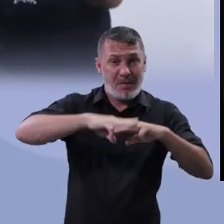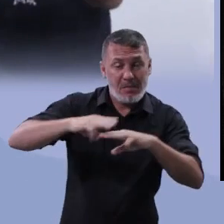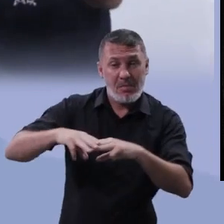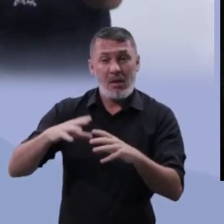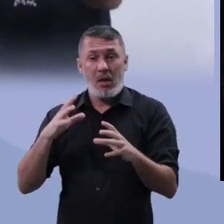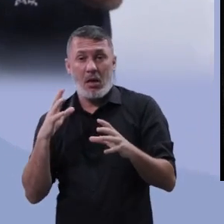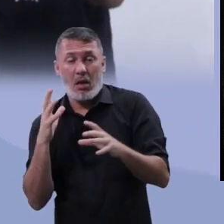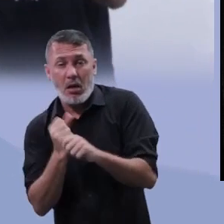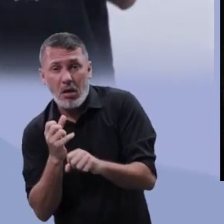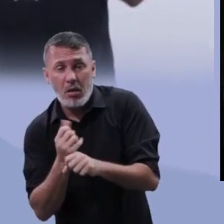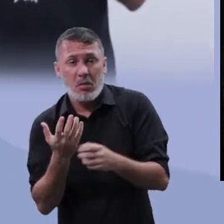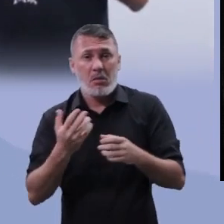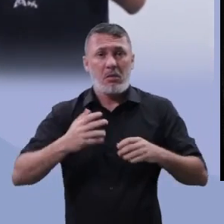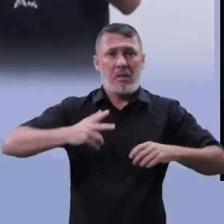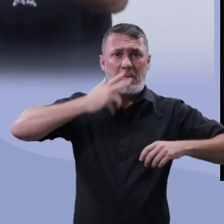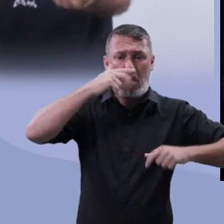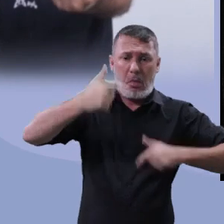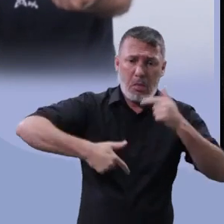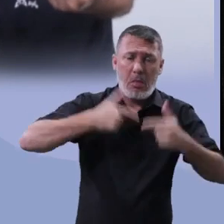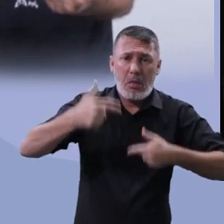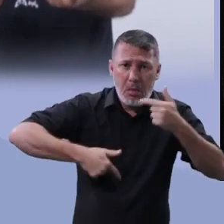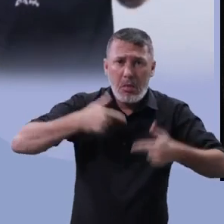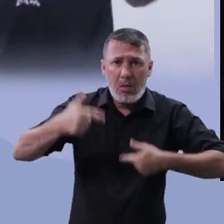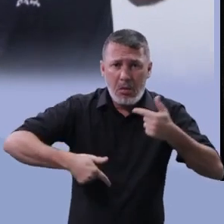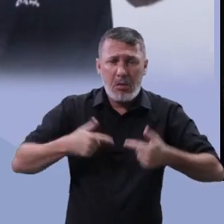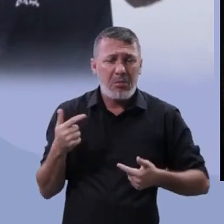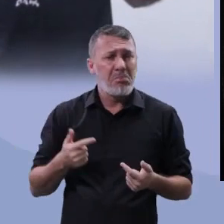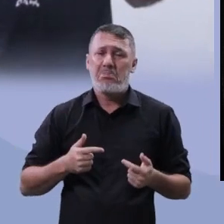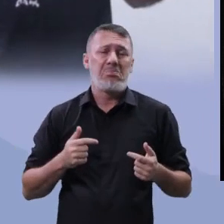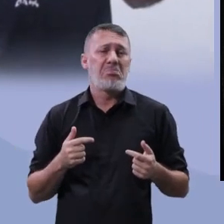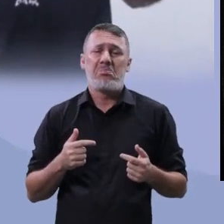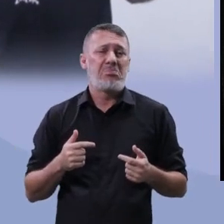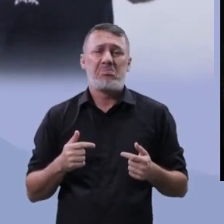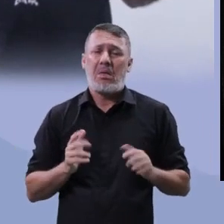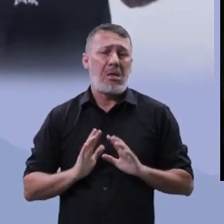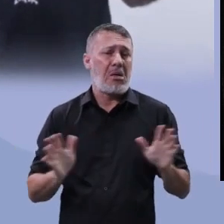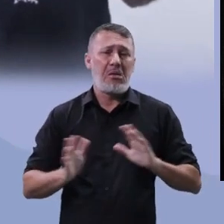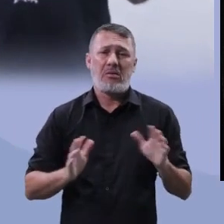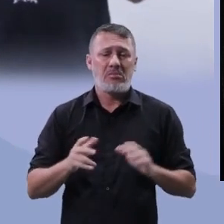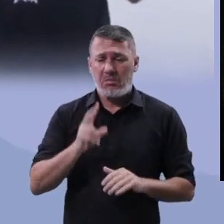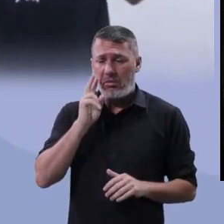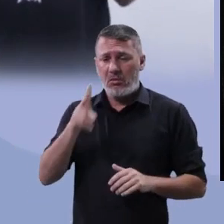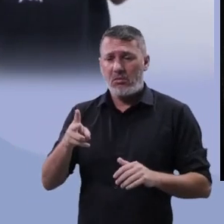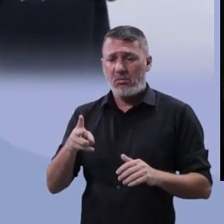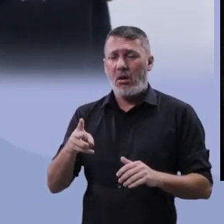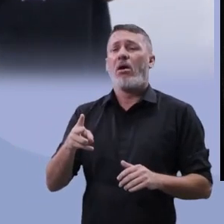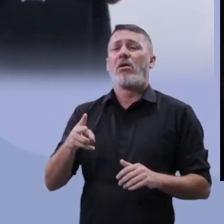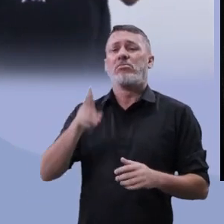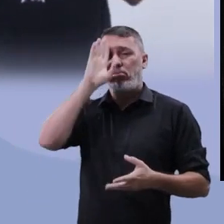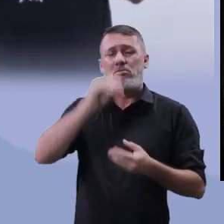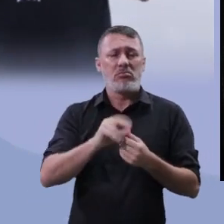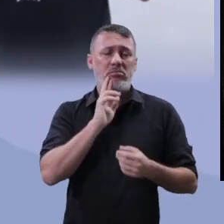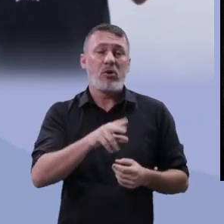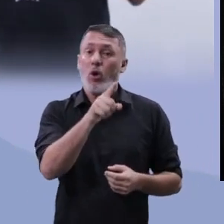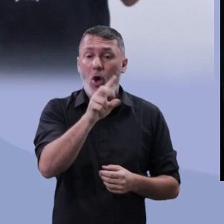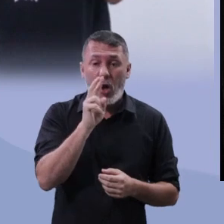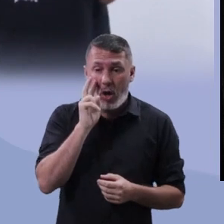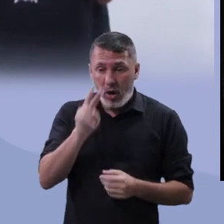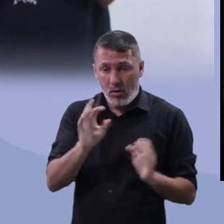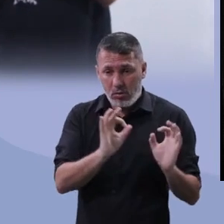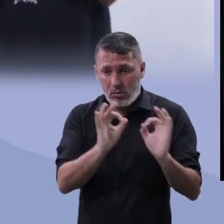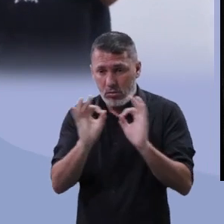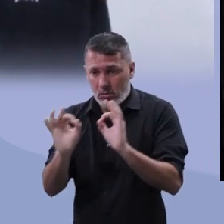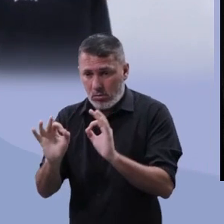mesmo, cálculo, botar mão no serviço? Nenhum. É só interpretativo, uma questão